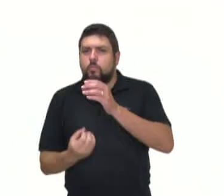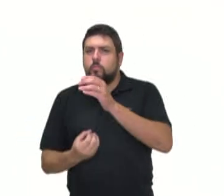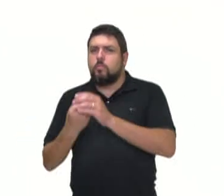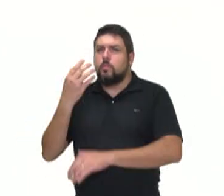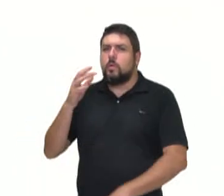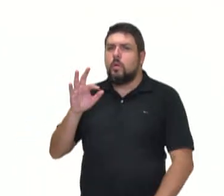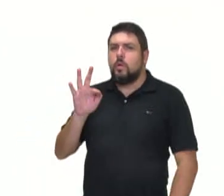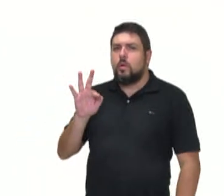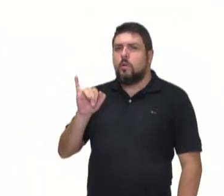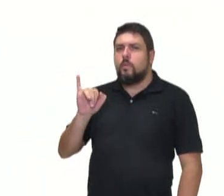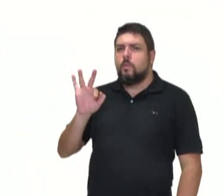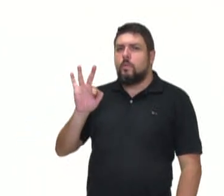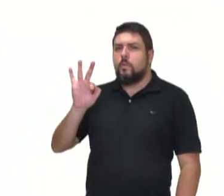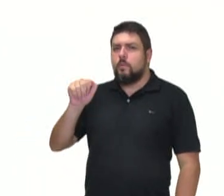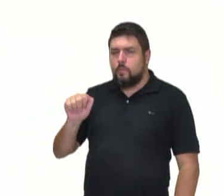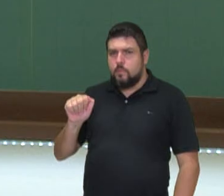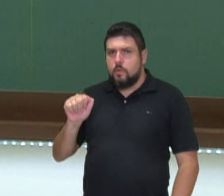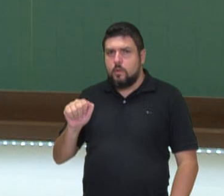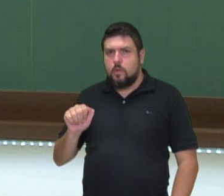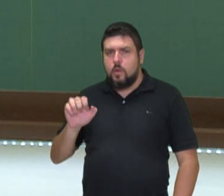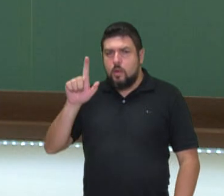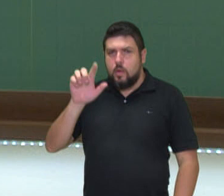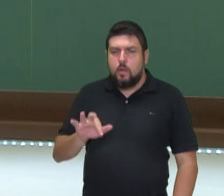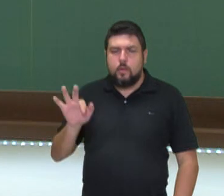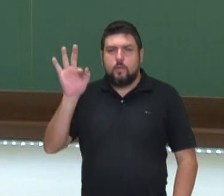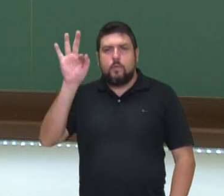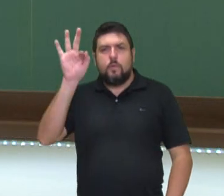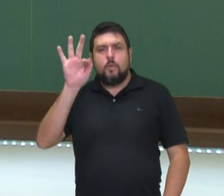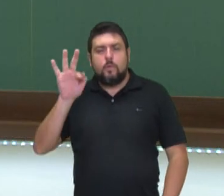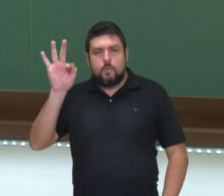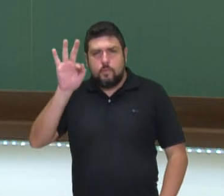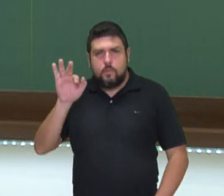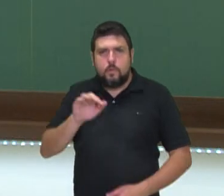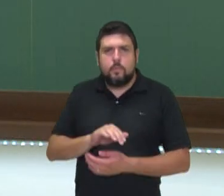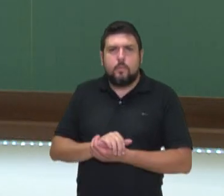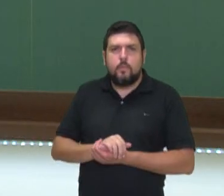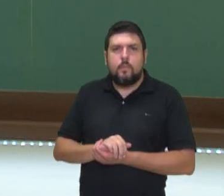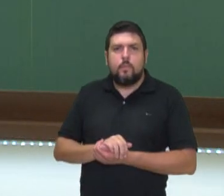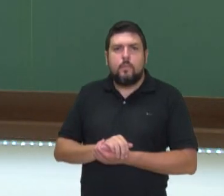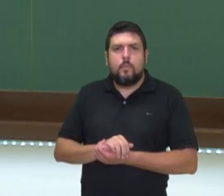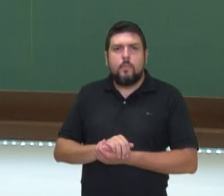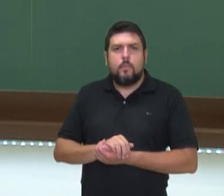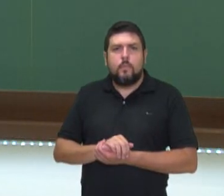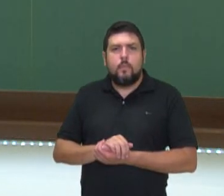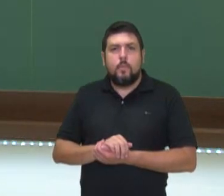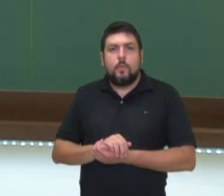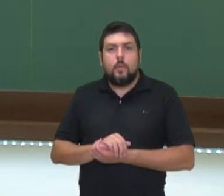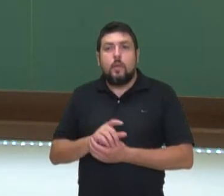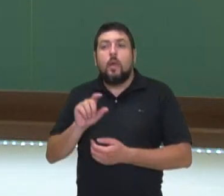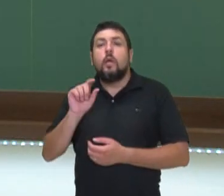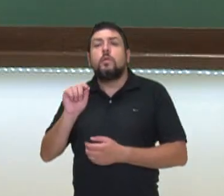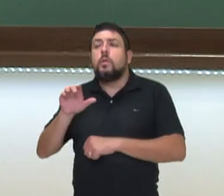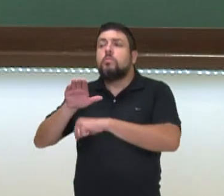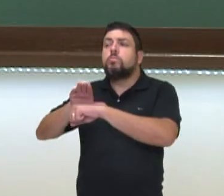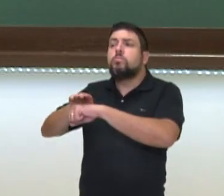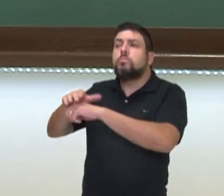né? Federação, né? Foi trazido ao Brasil por Charles Miller. Quando Charles